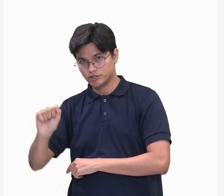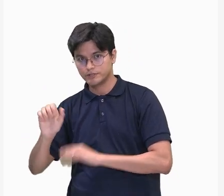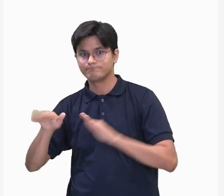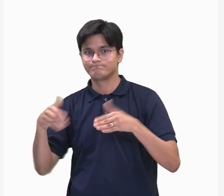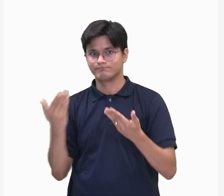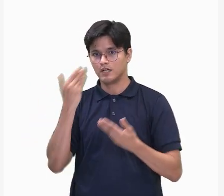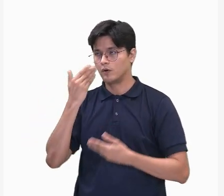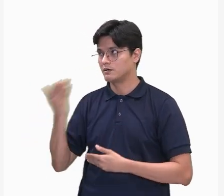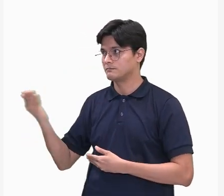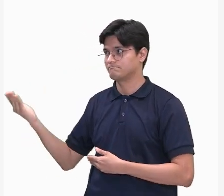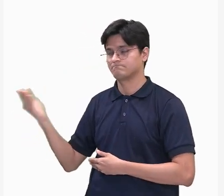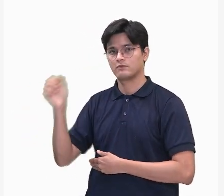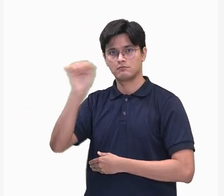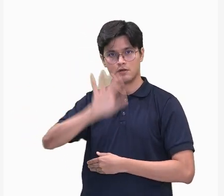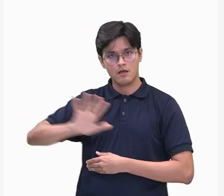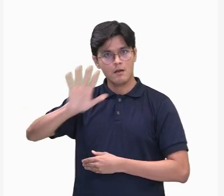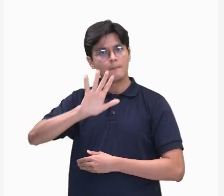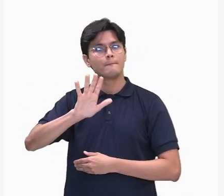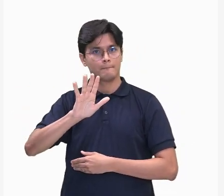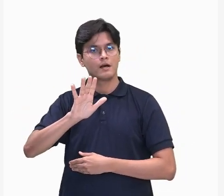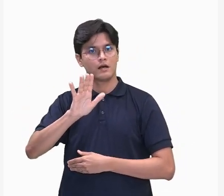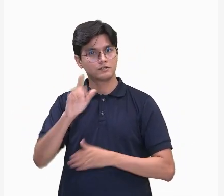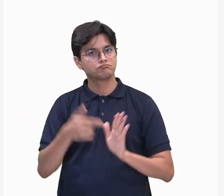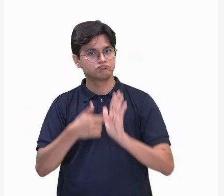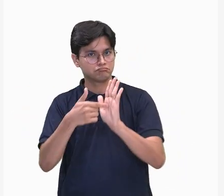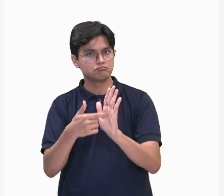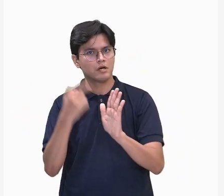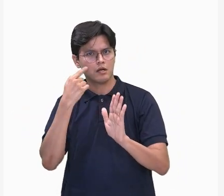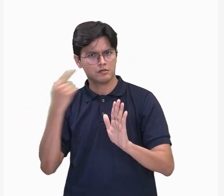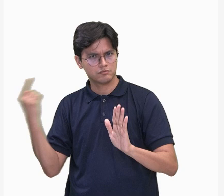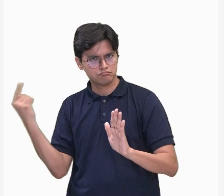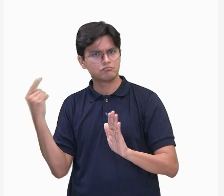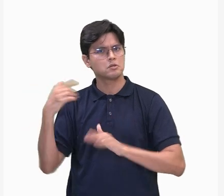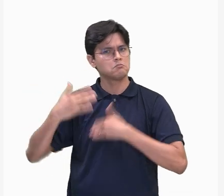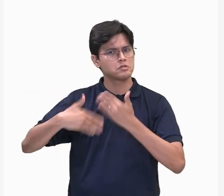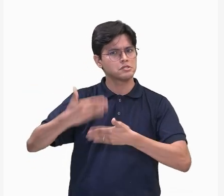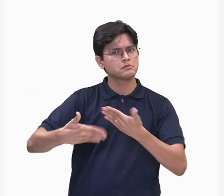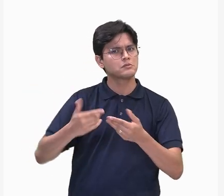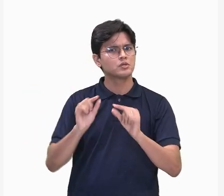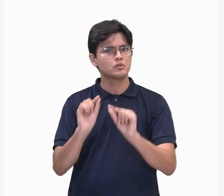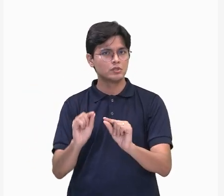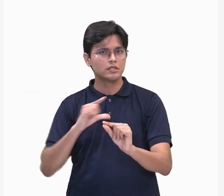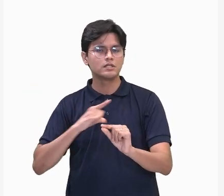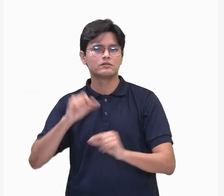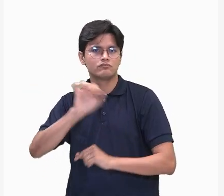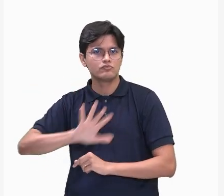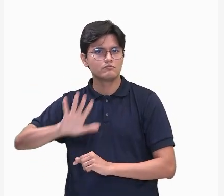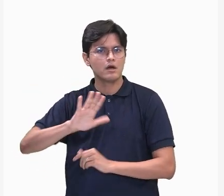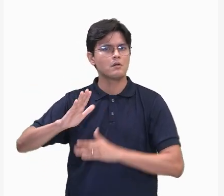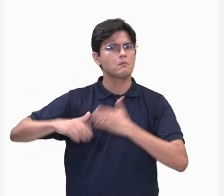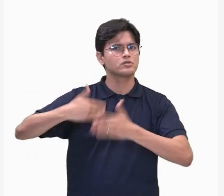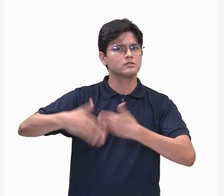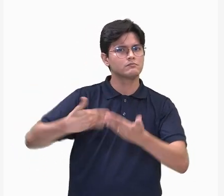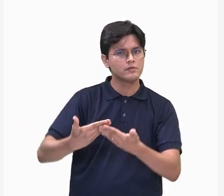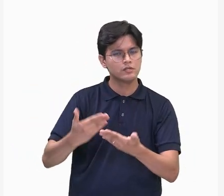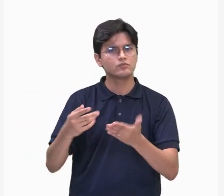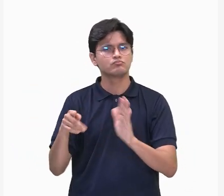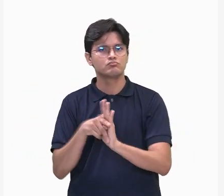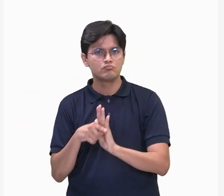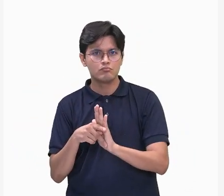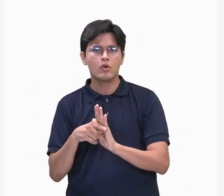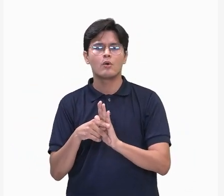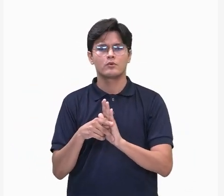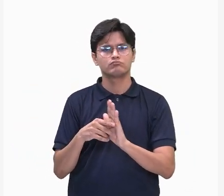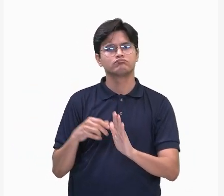nessa imagem mais um procedimento, né? Uma imagem que representa aí pra gente esses procedimentos estéticos faciais, né? Que